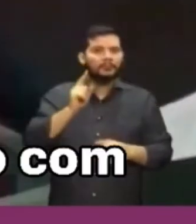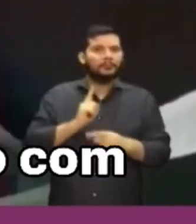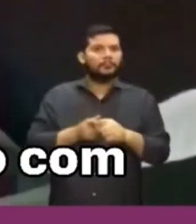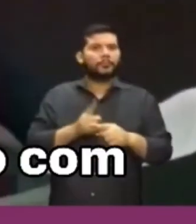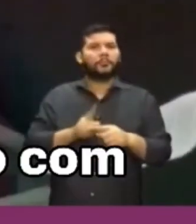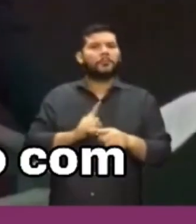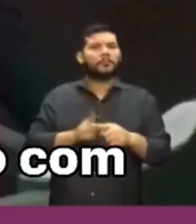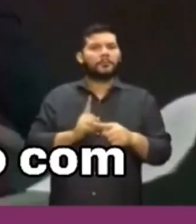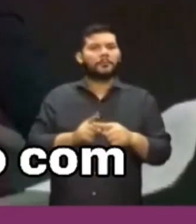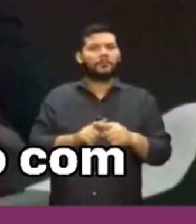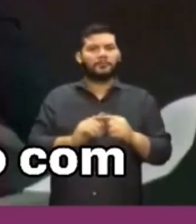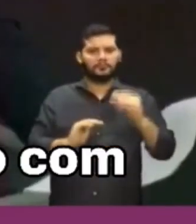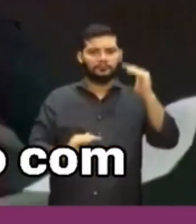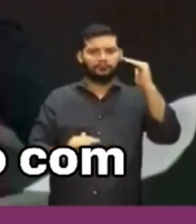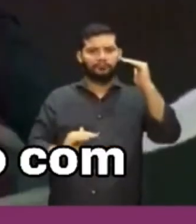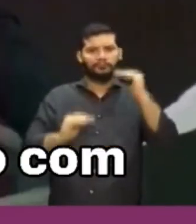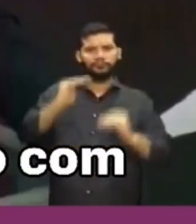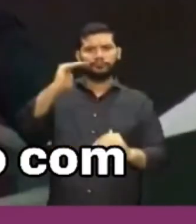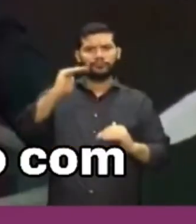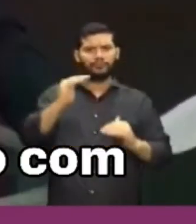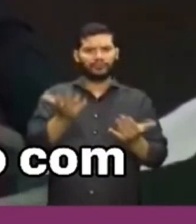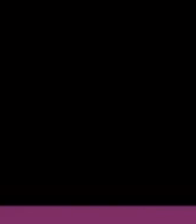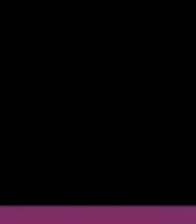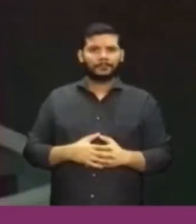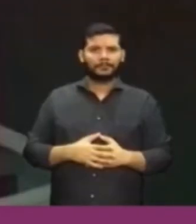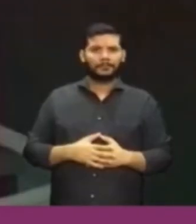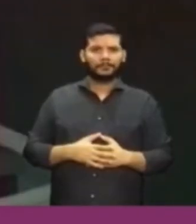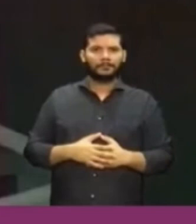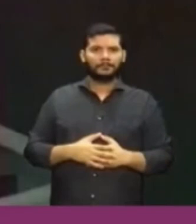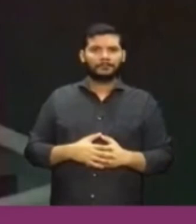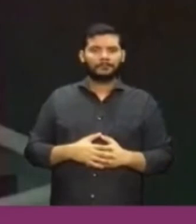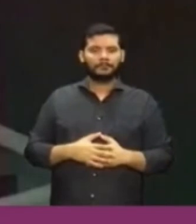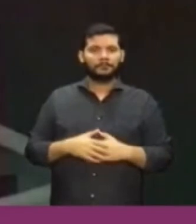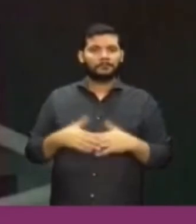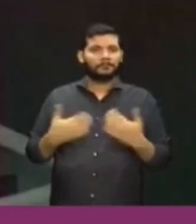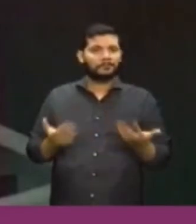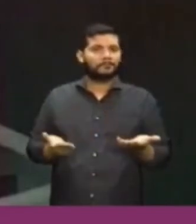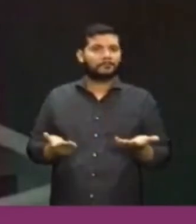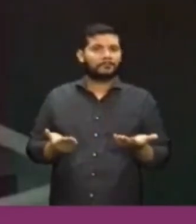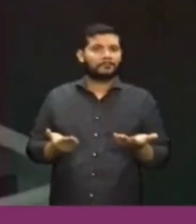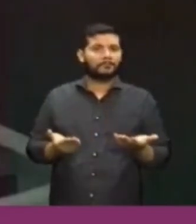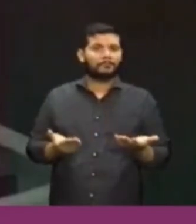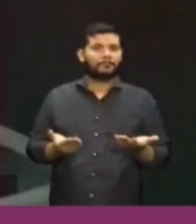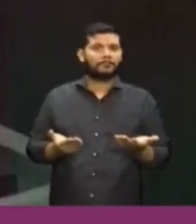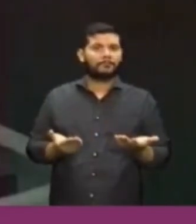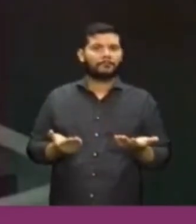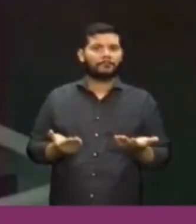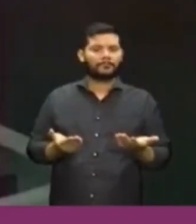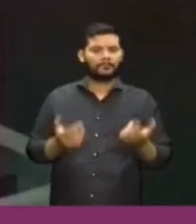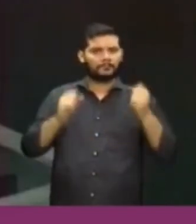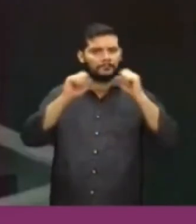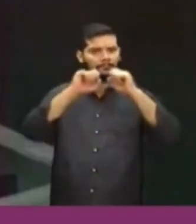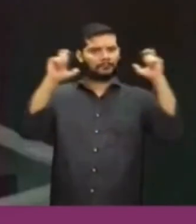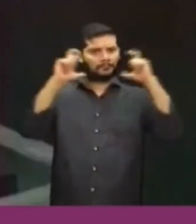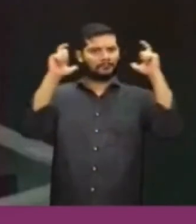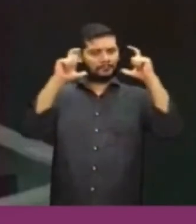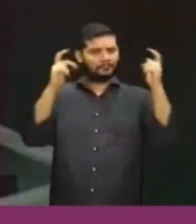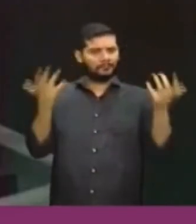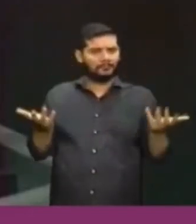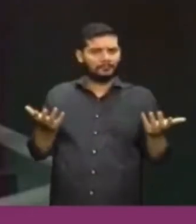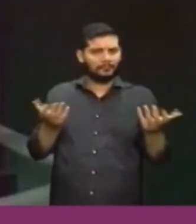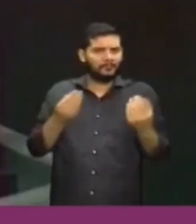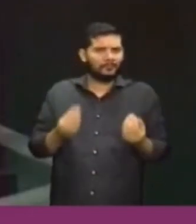tratamento discriminatório com o Norte e o Nordeste. Isso é escandaloso. Não